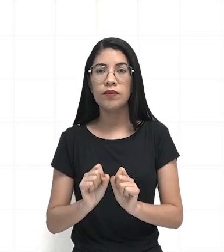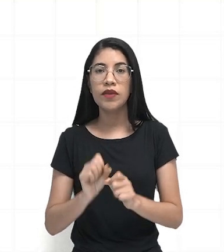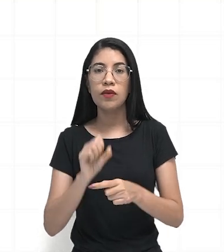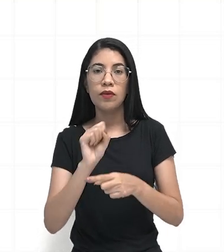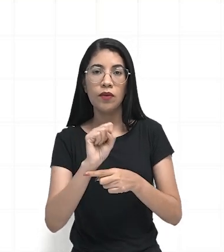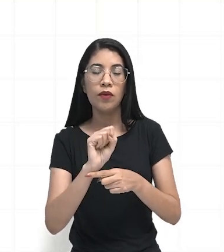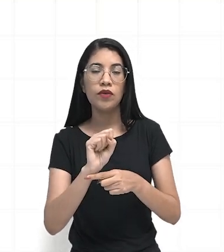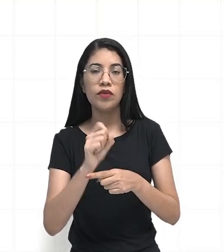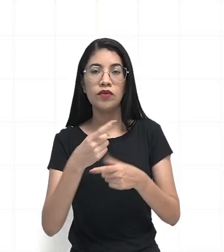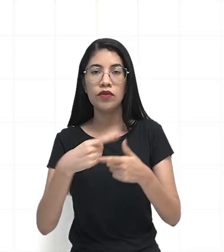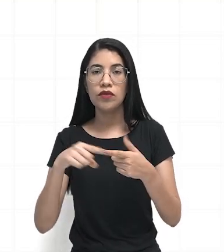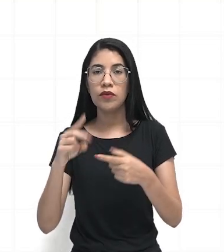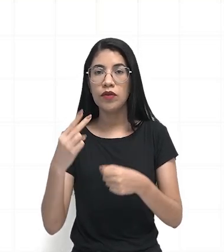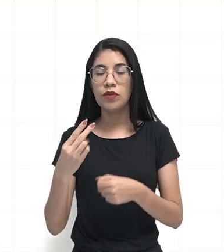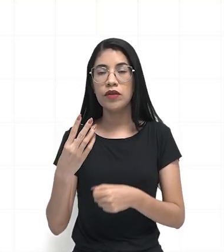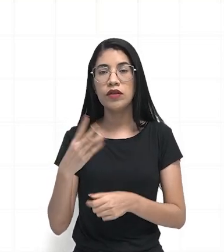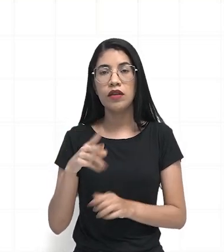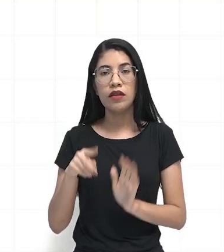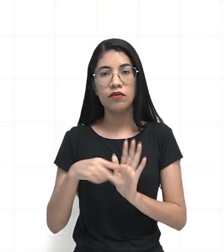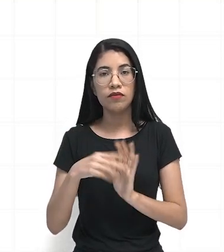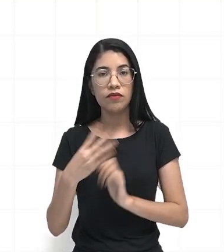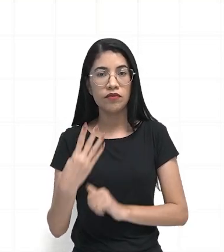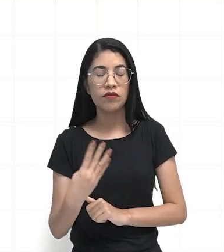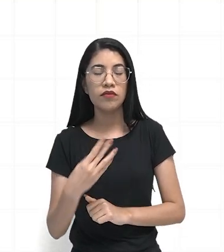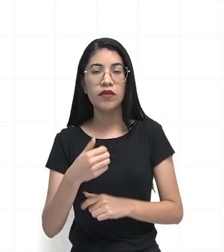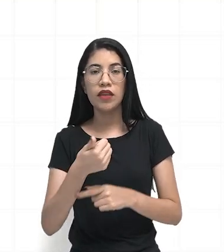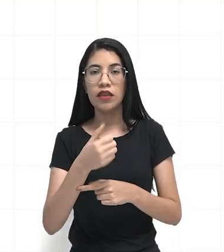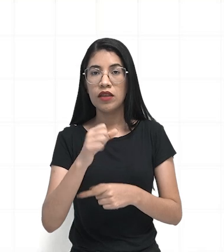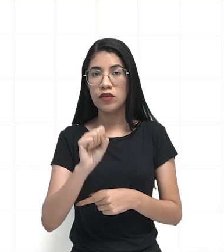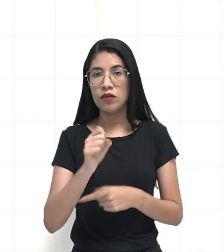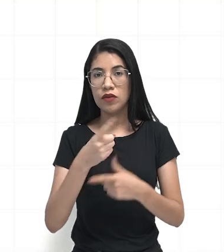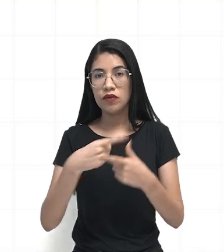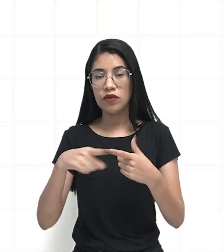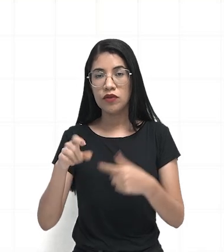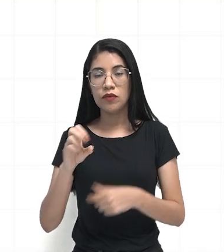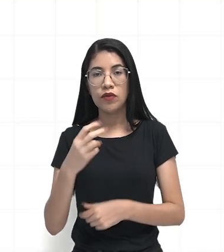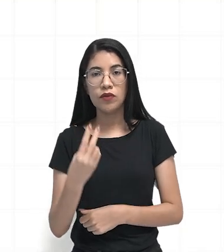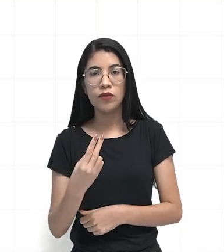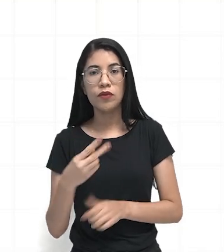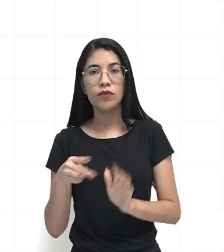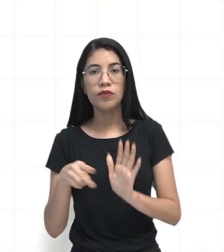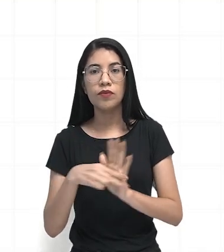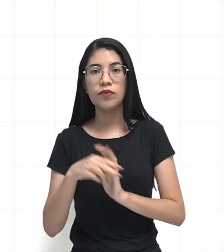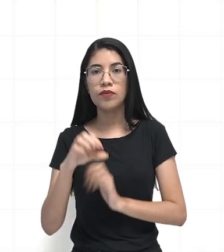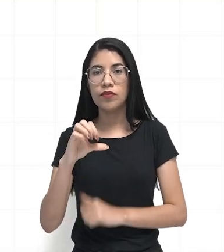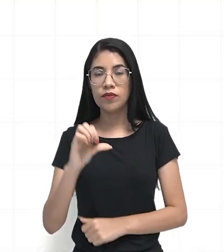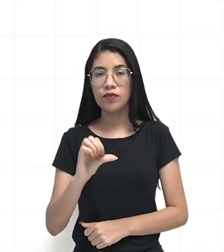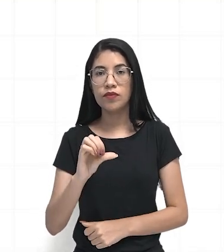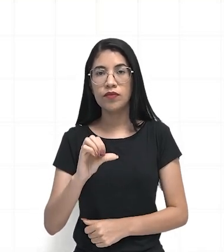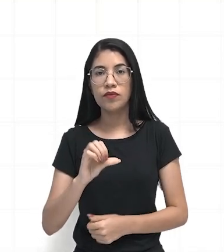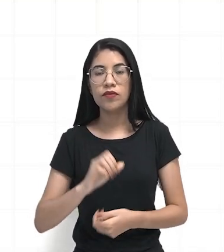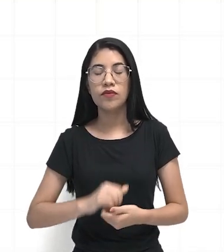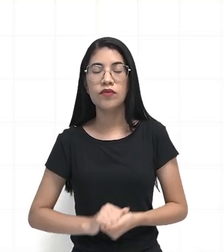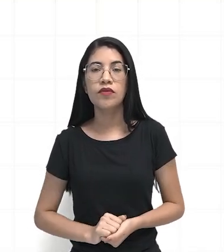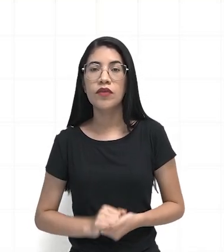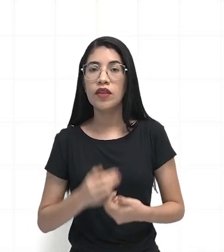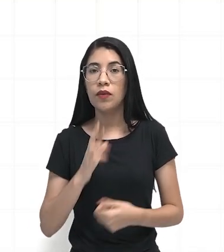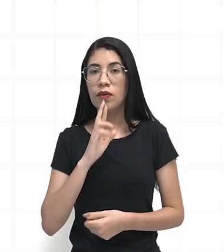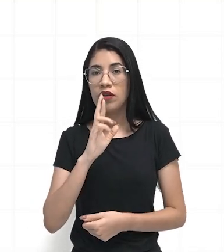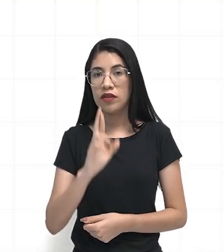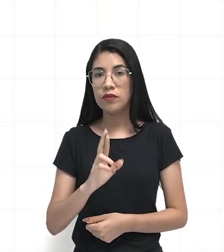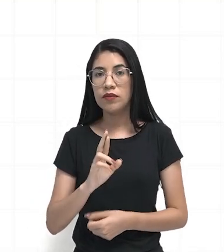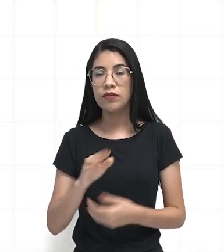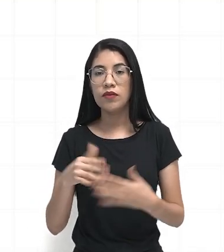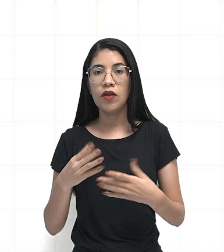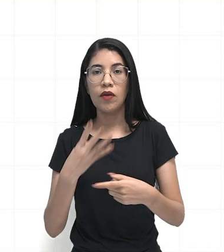dividido por 2 são 4. E 18 dividido por 2, isso é igual a 9. Então,